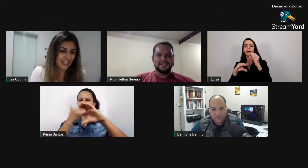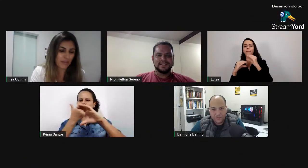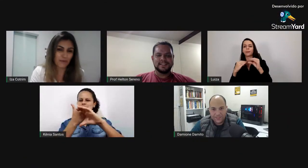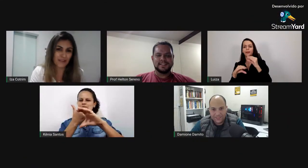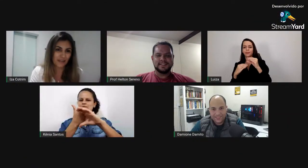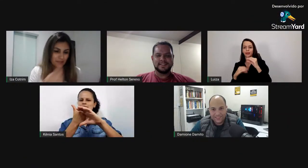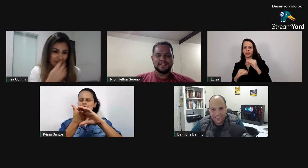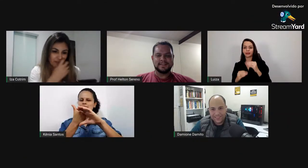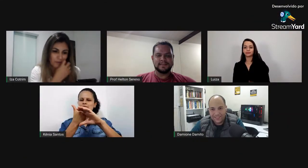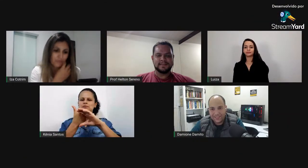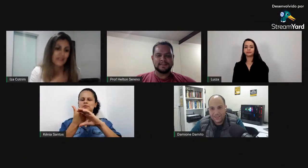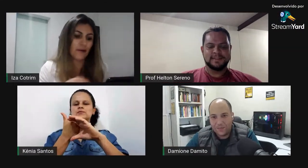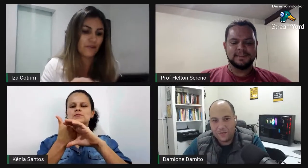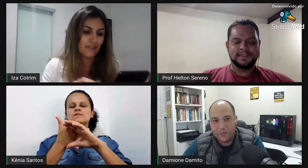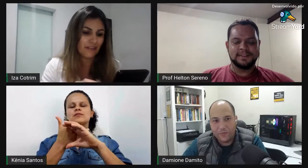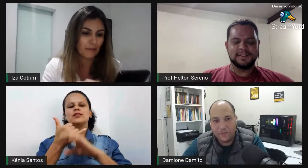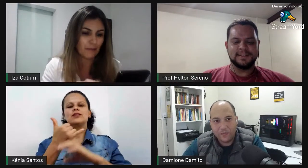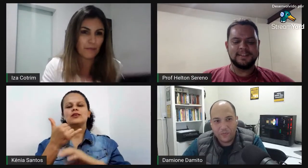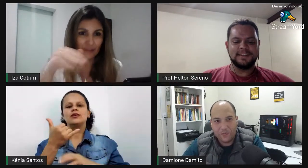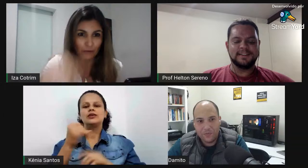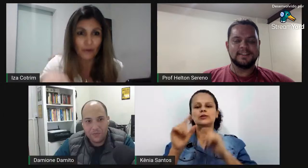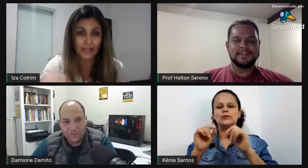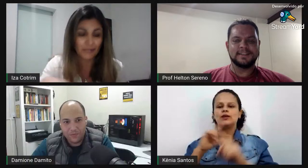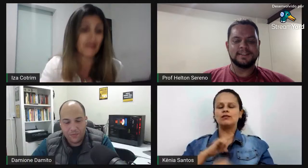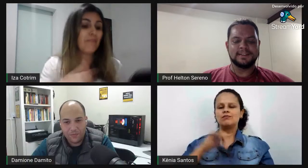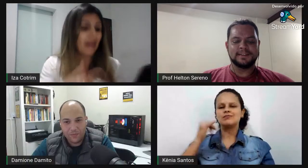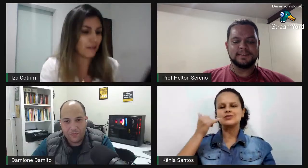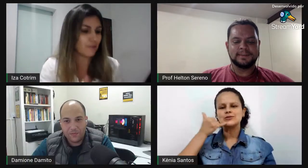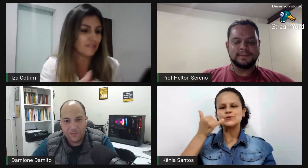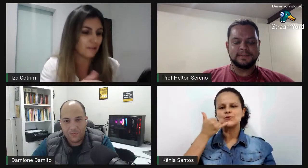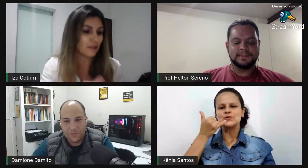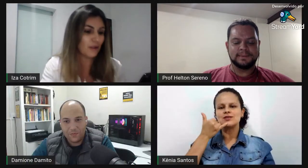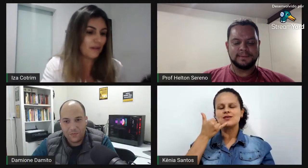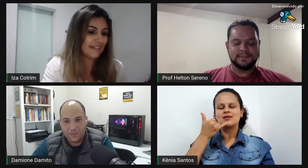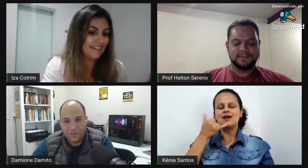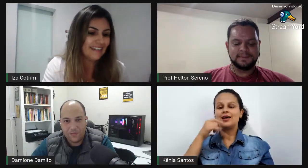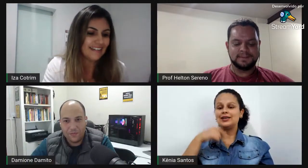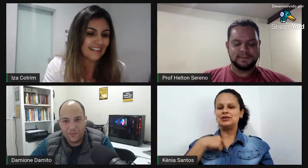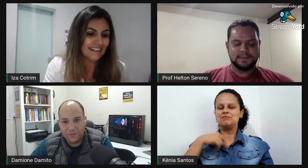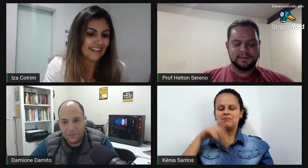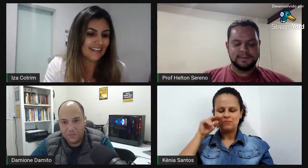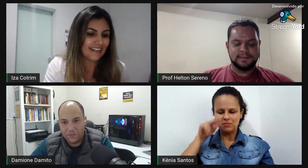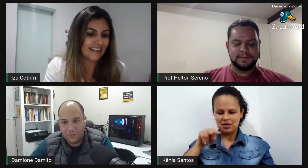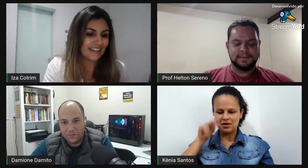é porque eu preciso acompanhar o chat por isso que eu estou olhando para baixo assim toda hora